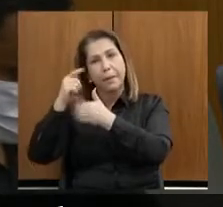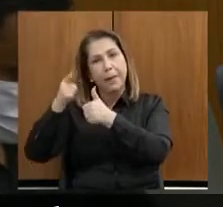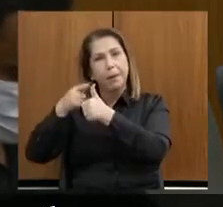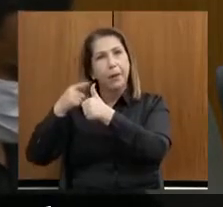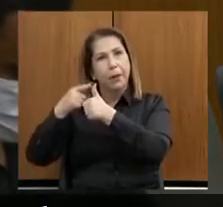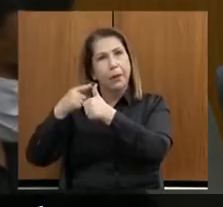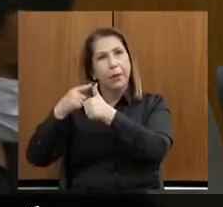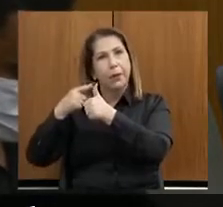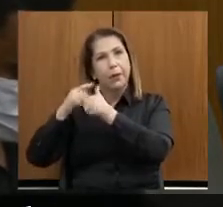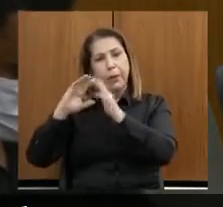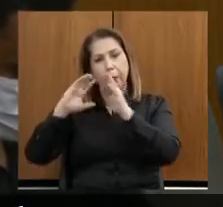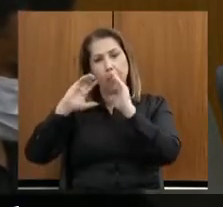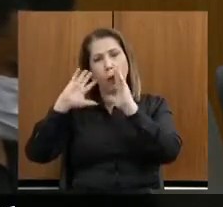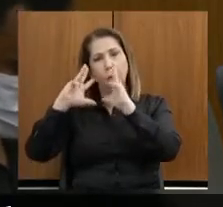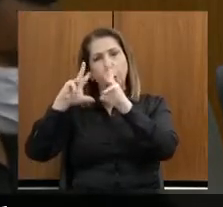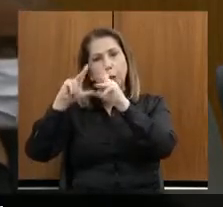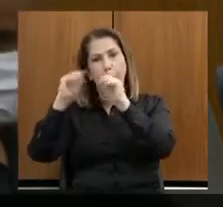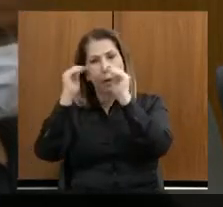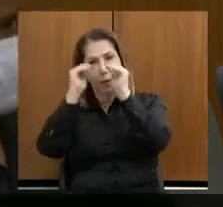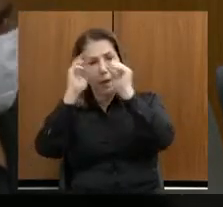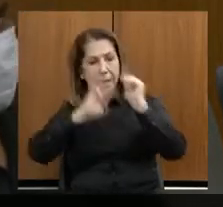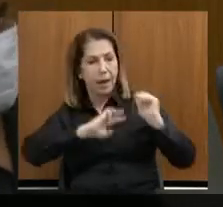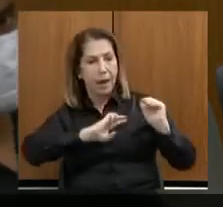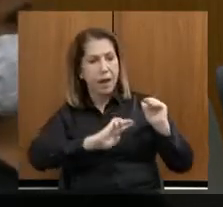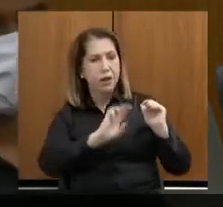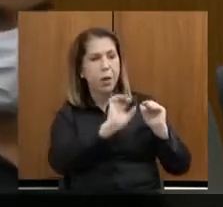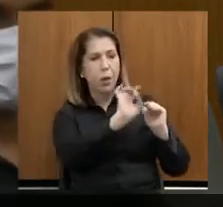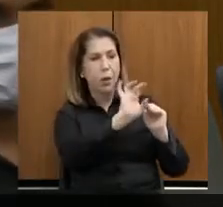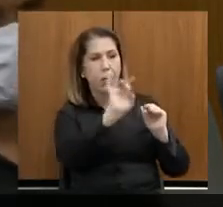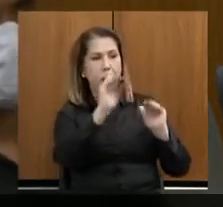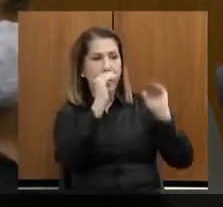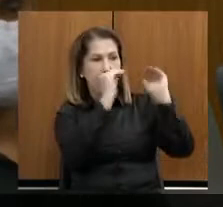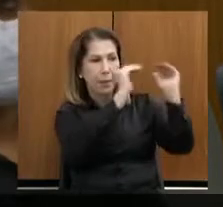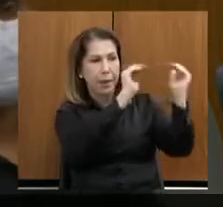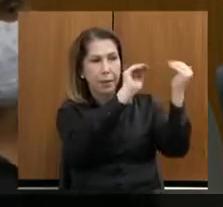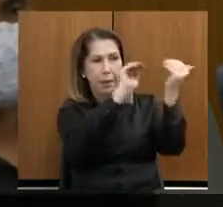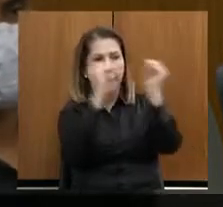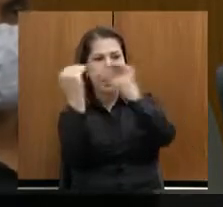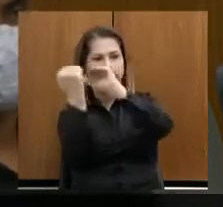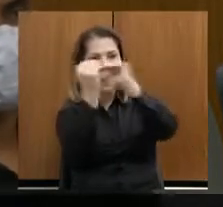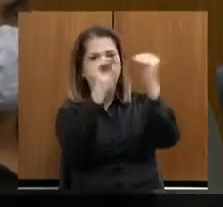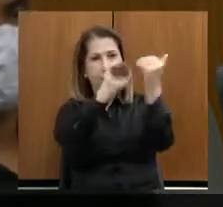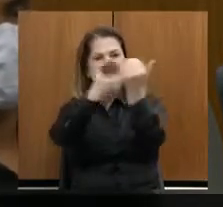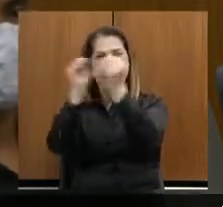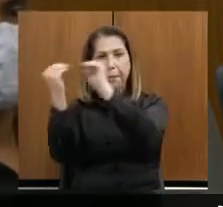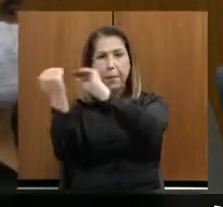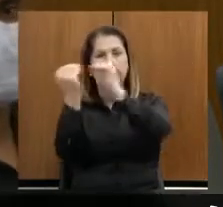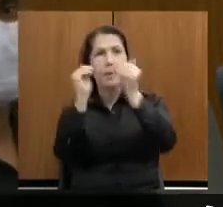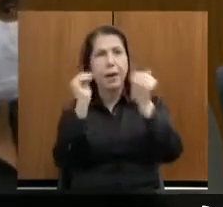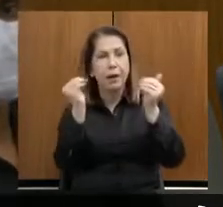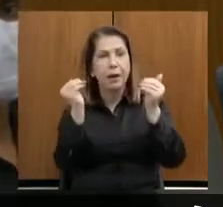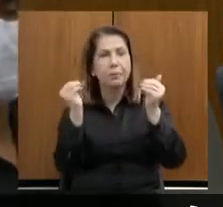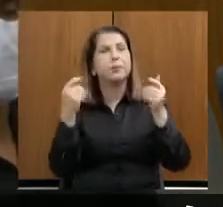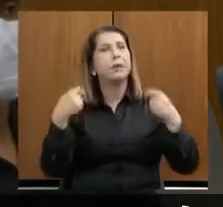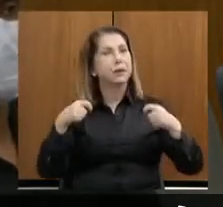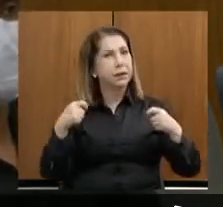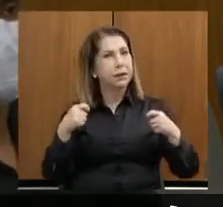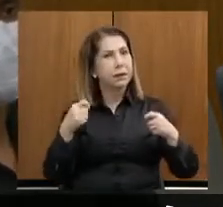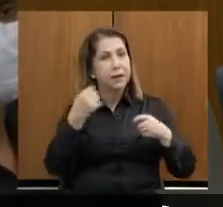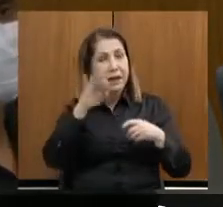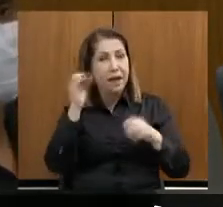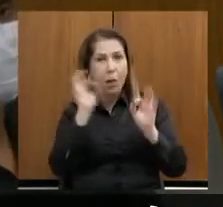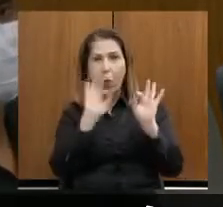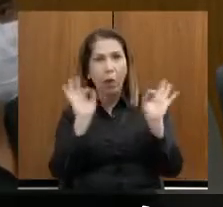e de todas as religiões a uma respeitando da outra nós não vamos chegar a lugar nenhum